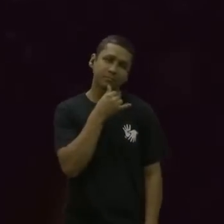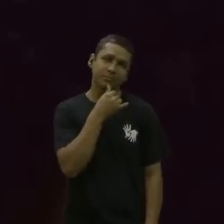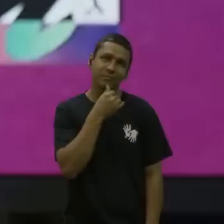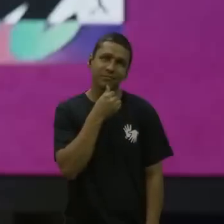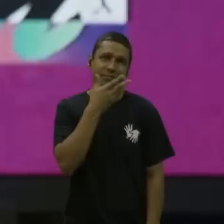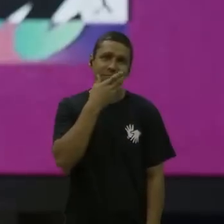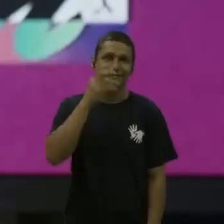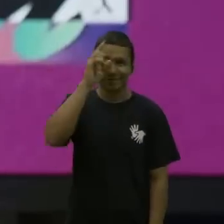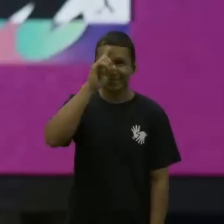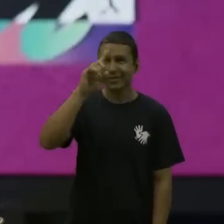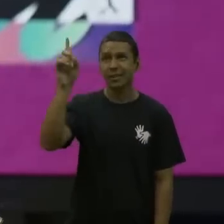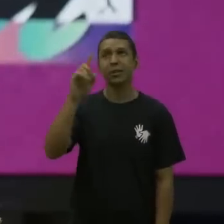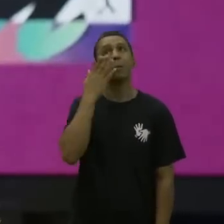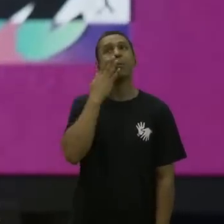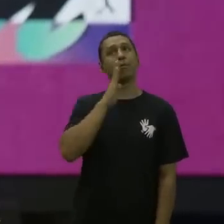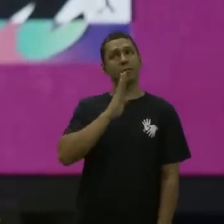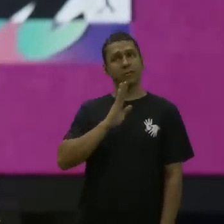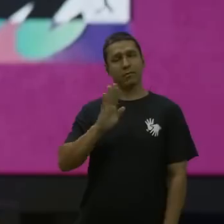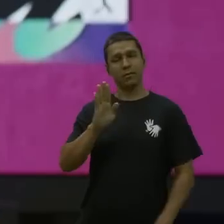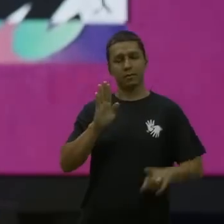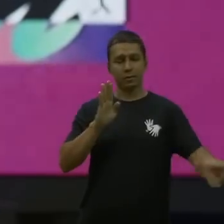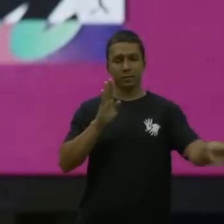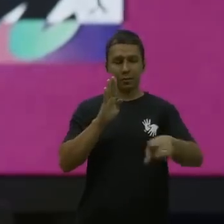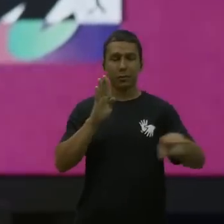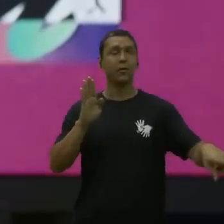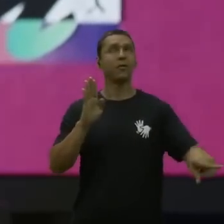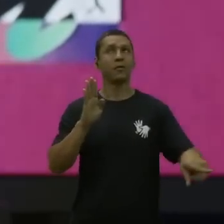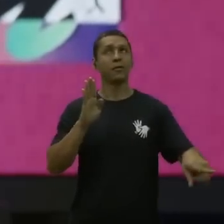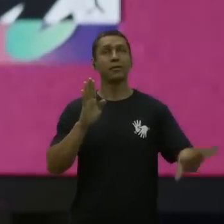Senhor, me cobre de toda falsidade, Deus. Tu viu?